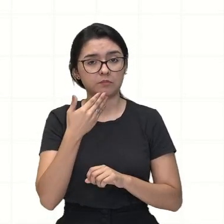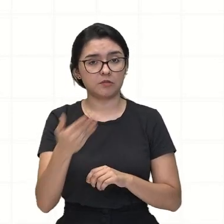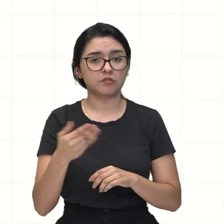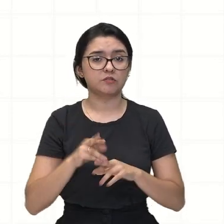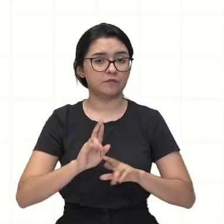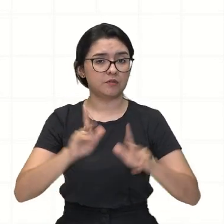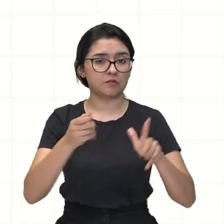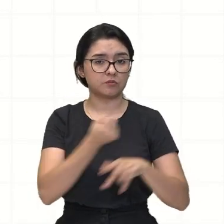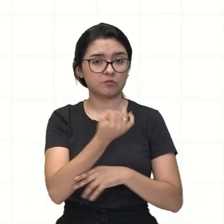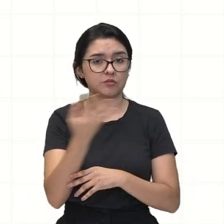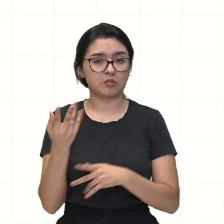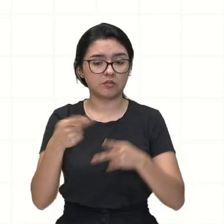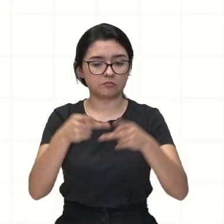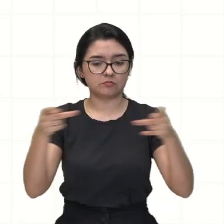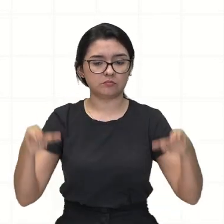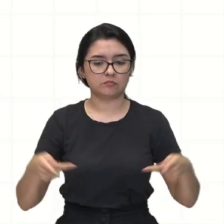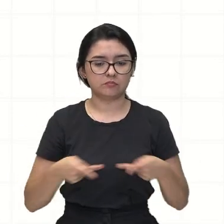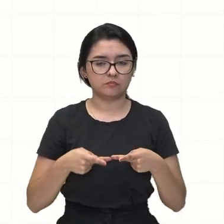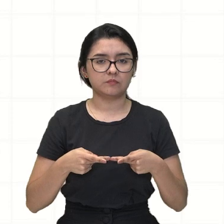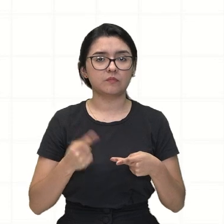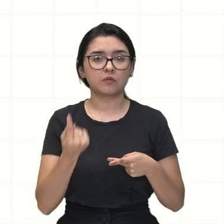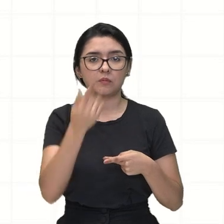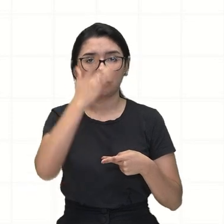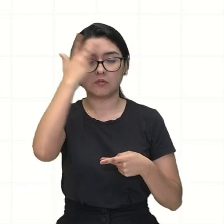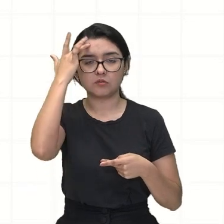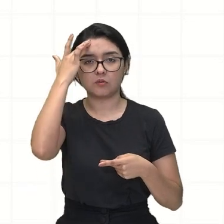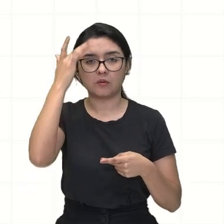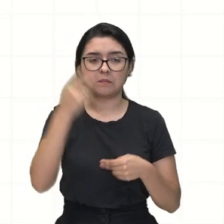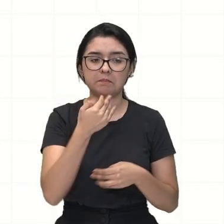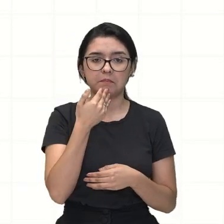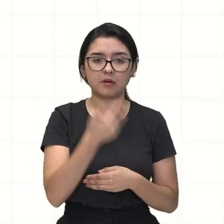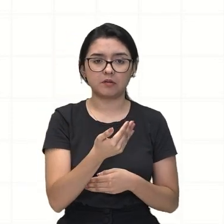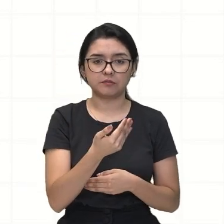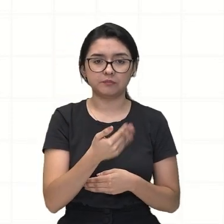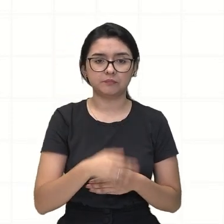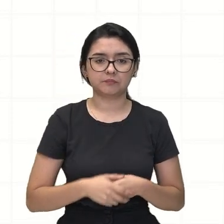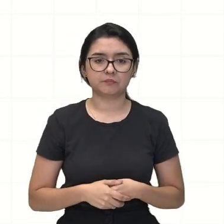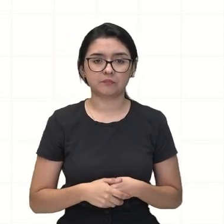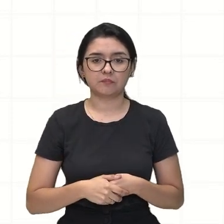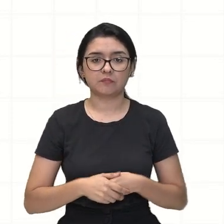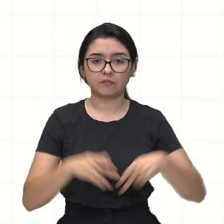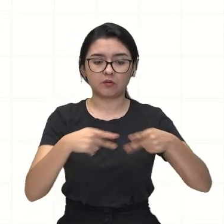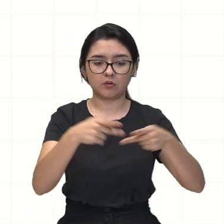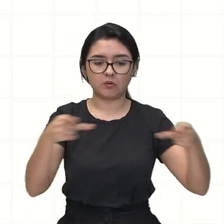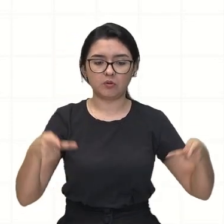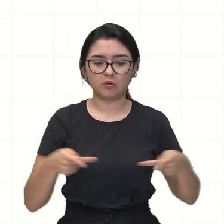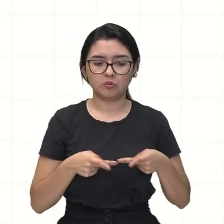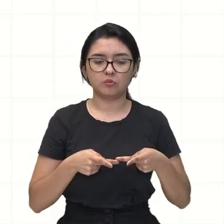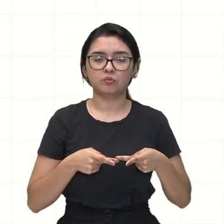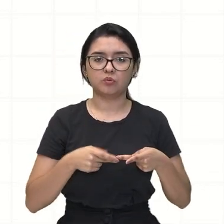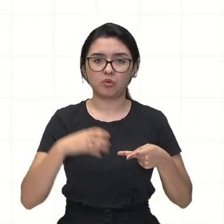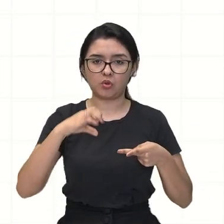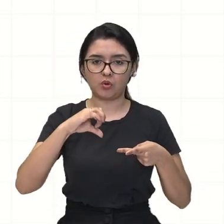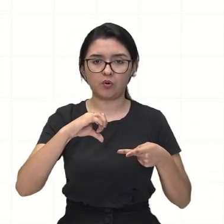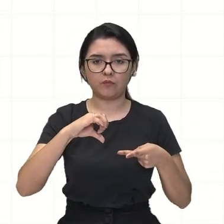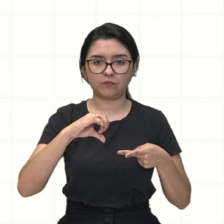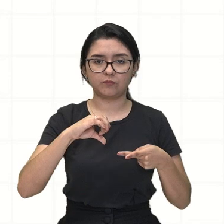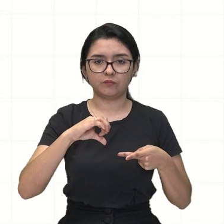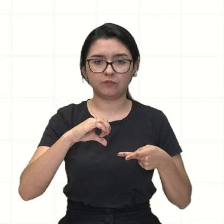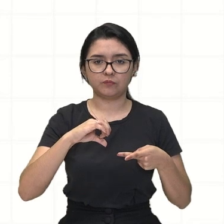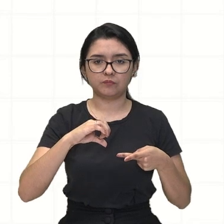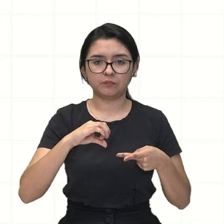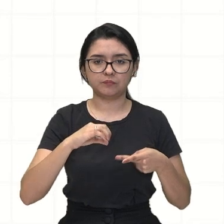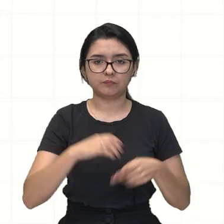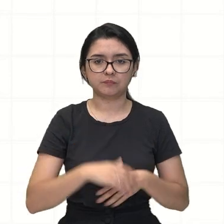de fatias. Um cliente pede 9 fatias de uma pizza dividida